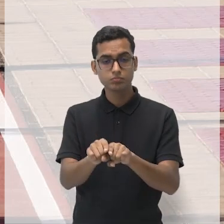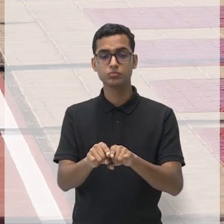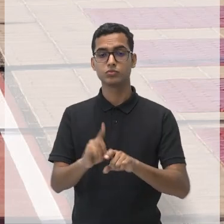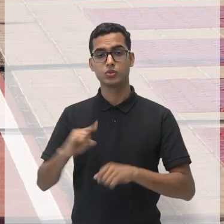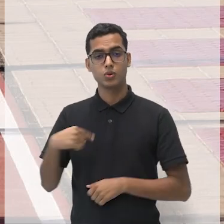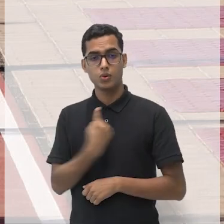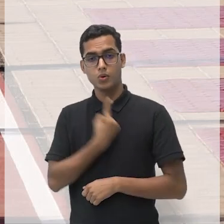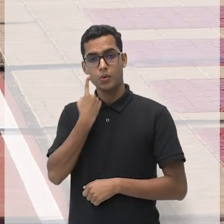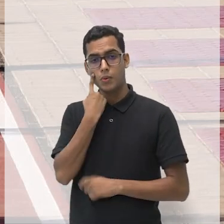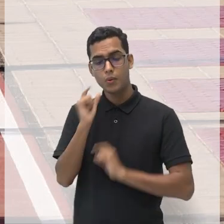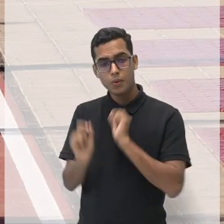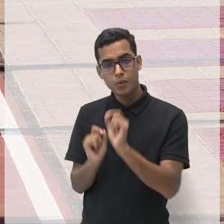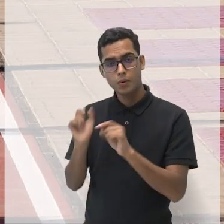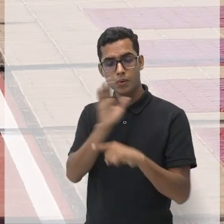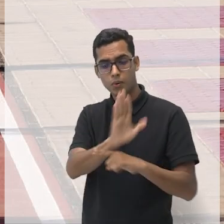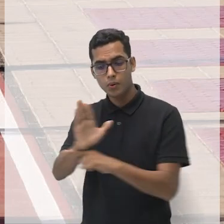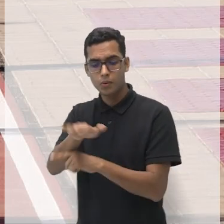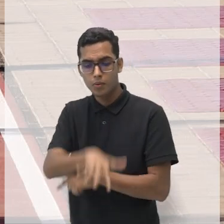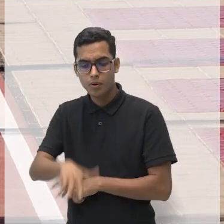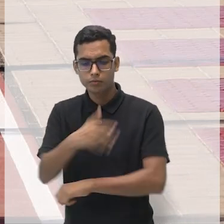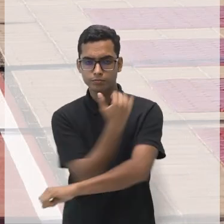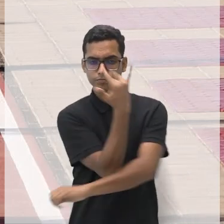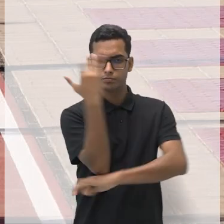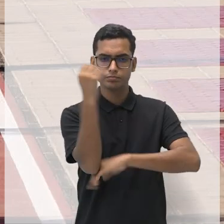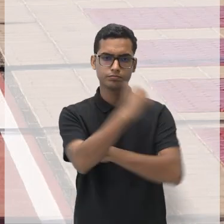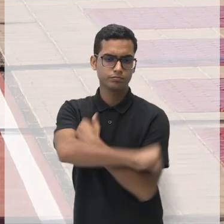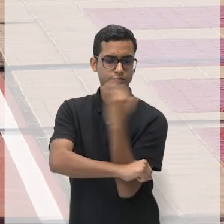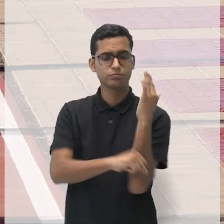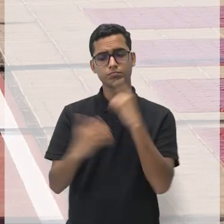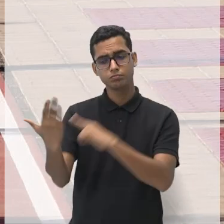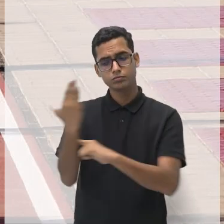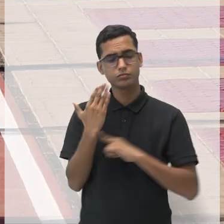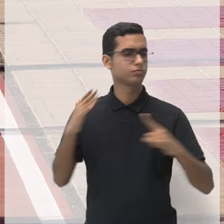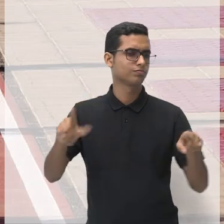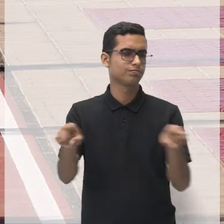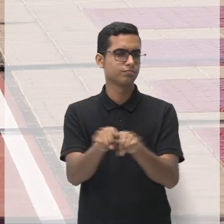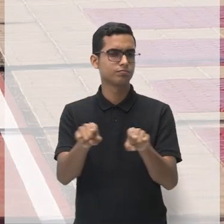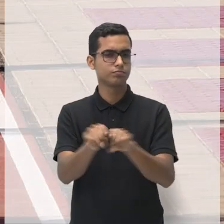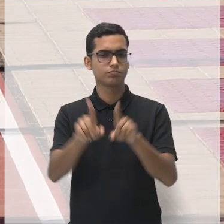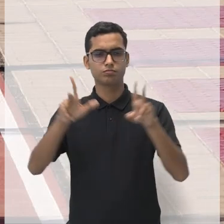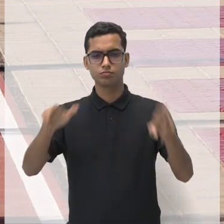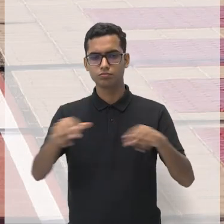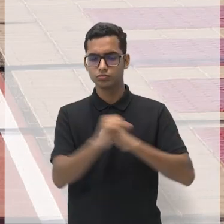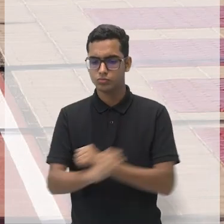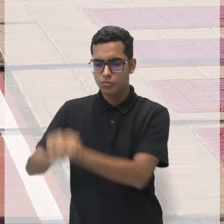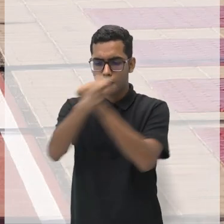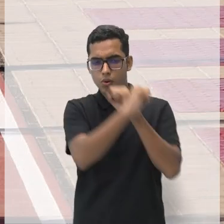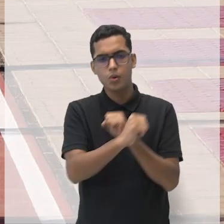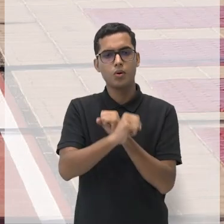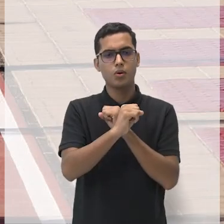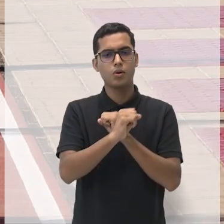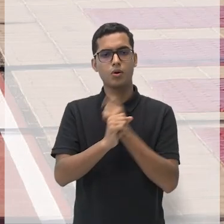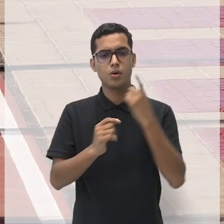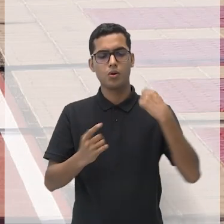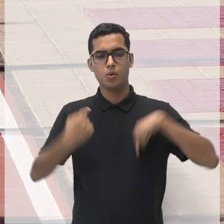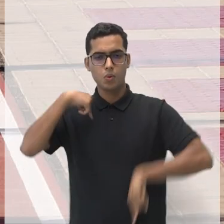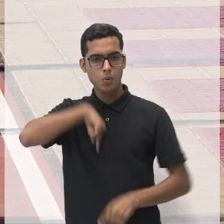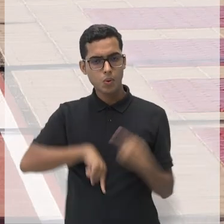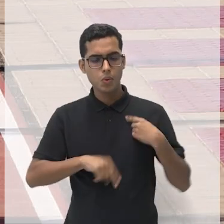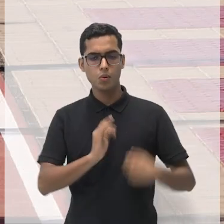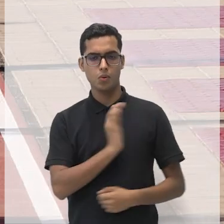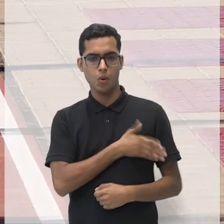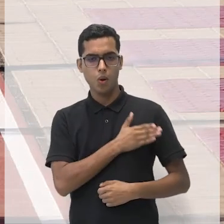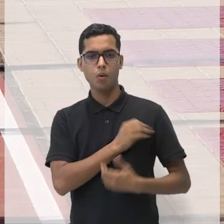que a gente está ajudando o meio ambiente, a gente está se ajudando também, fortalecendo aí o nosso sistema cardiovascular,